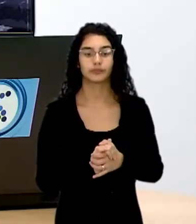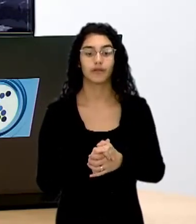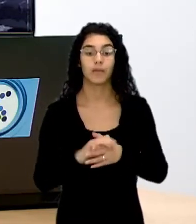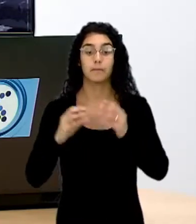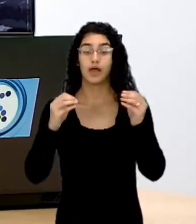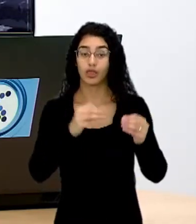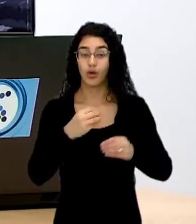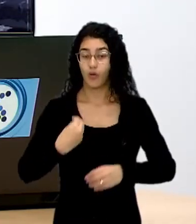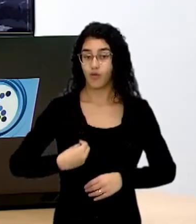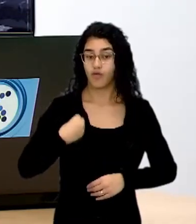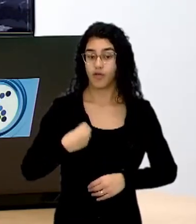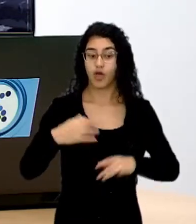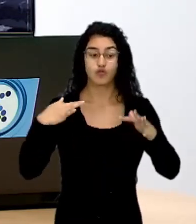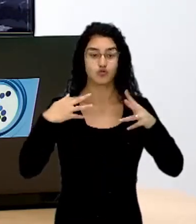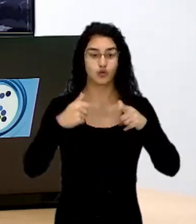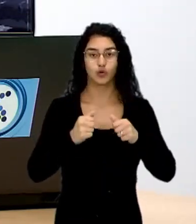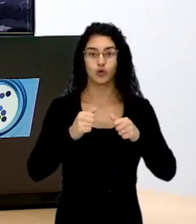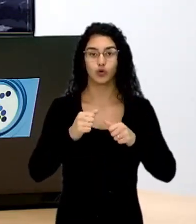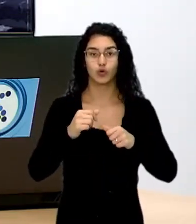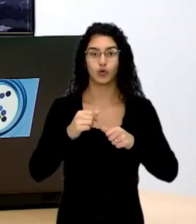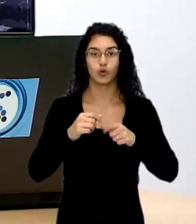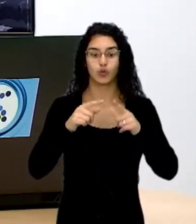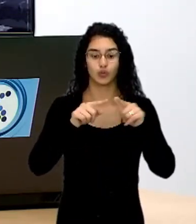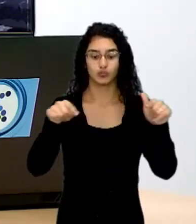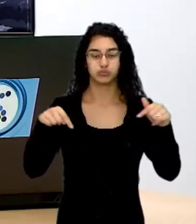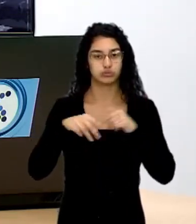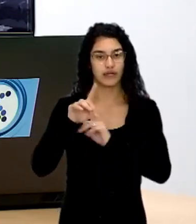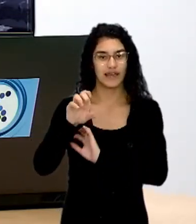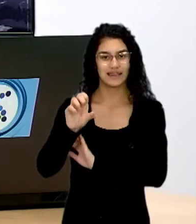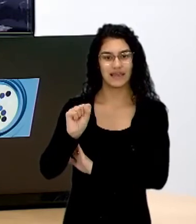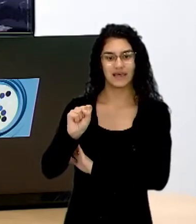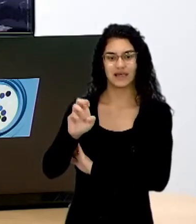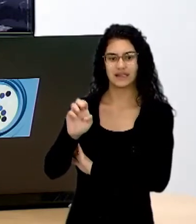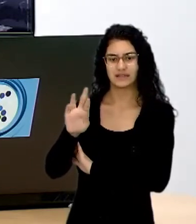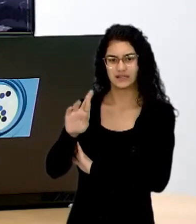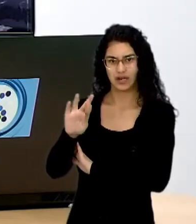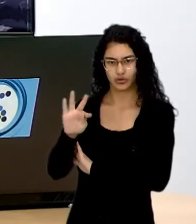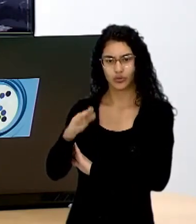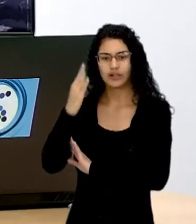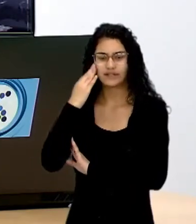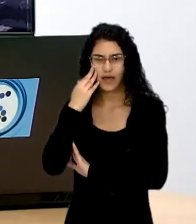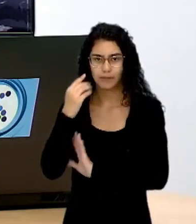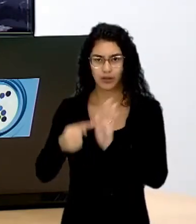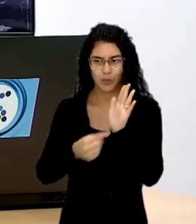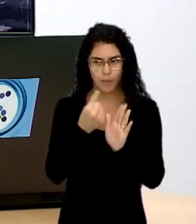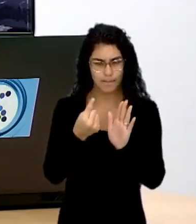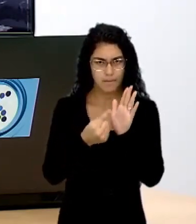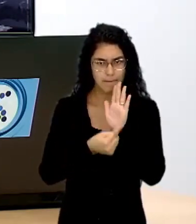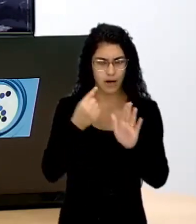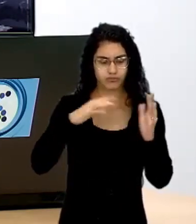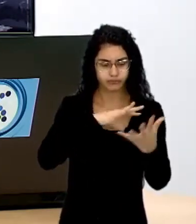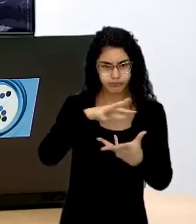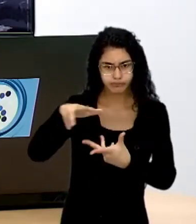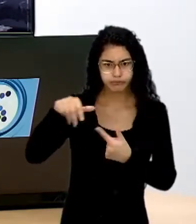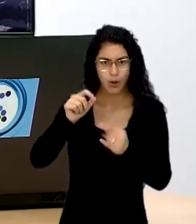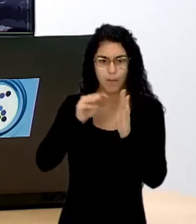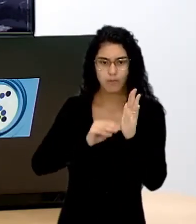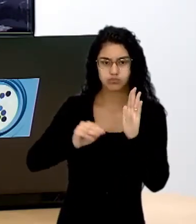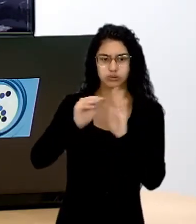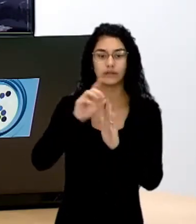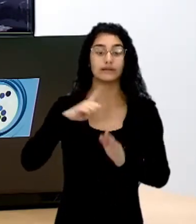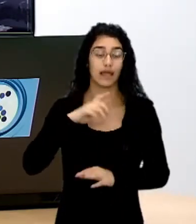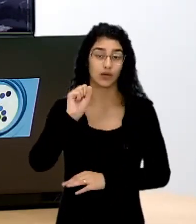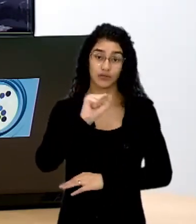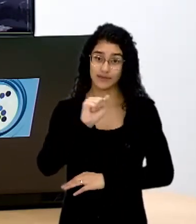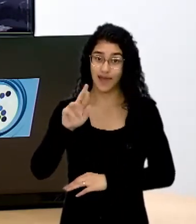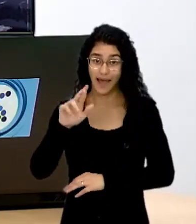Mandou os sobreviventes tudo para um deserto. Você sabe que um dos maiores desertos do mundo, a gente tem o Saara,